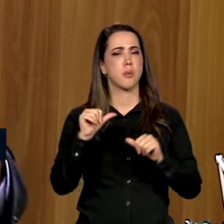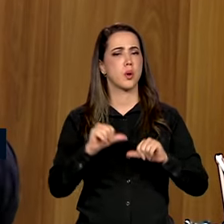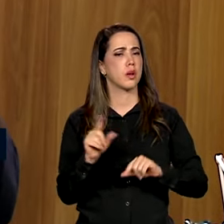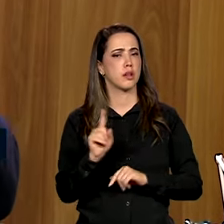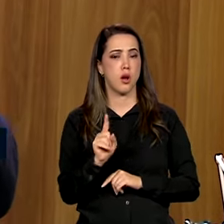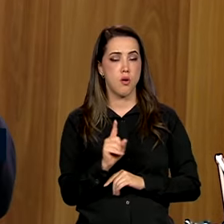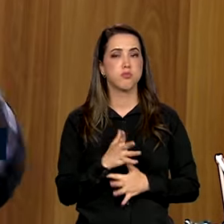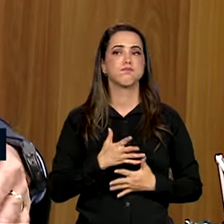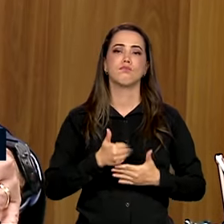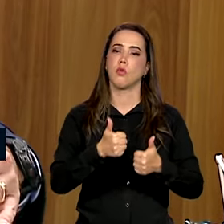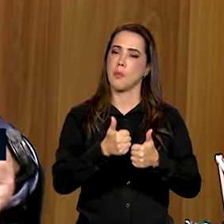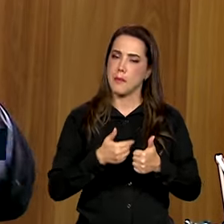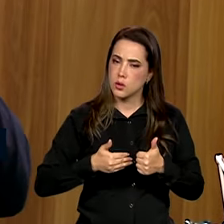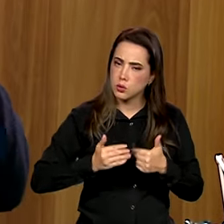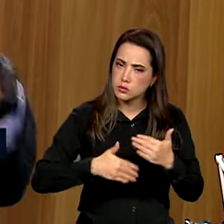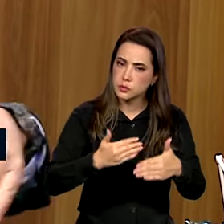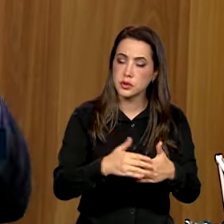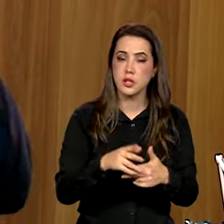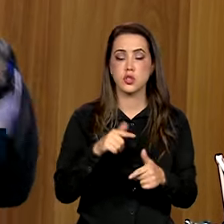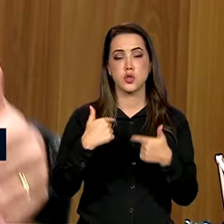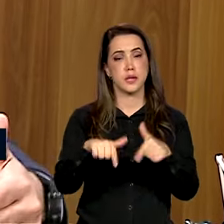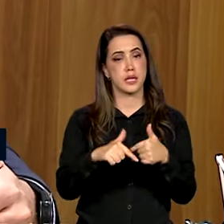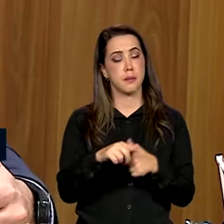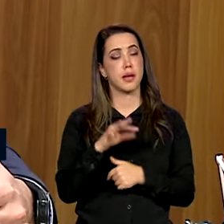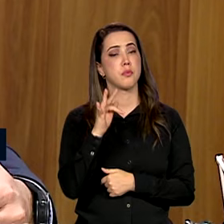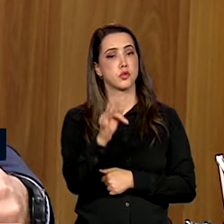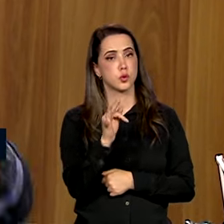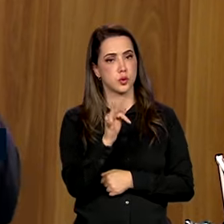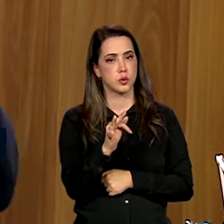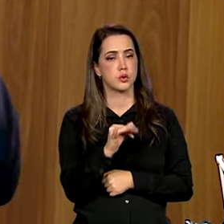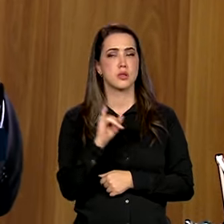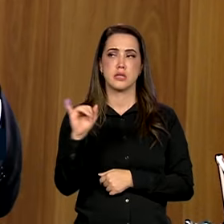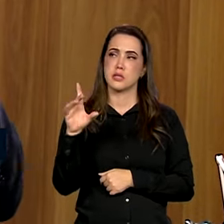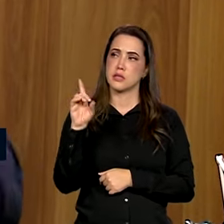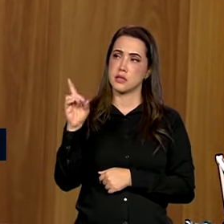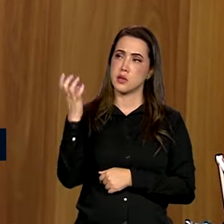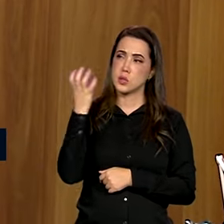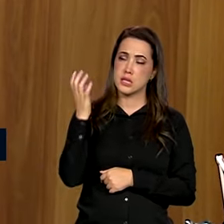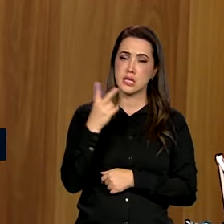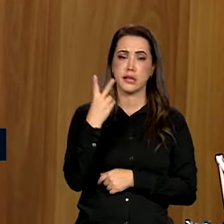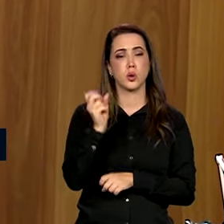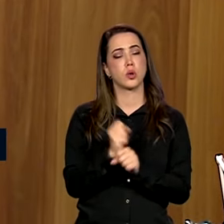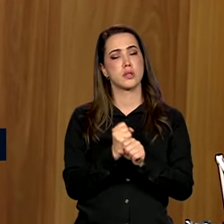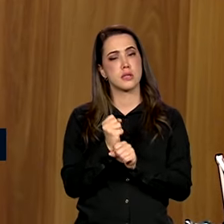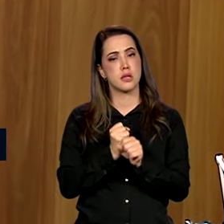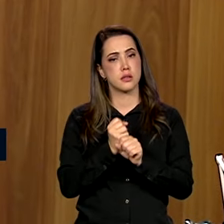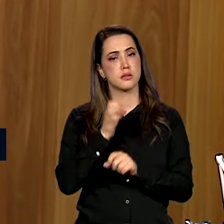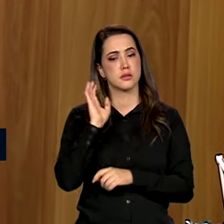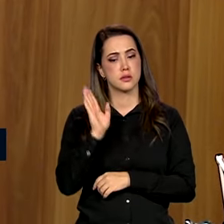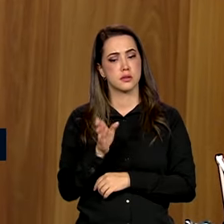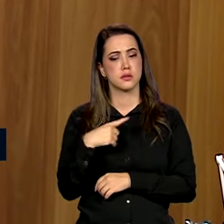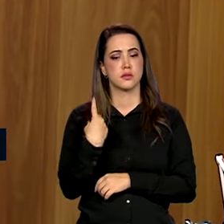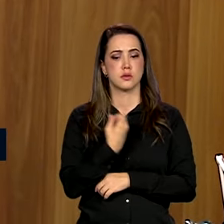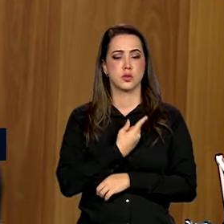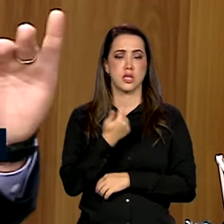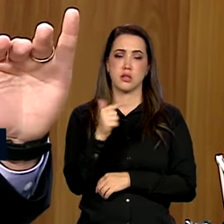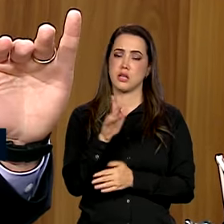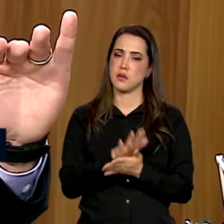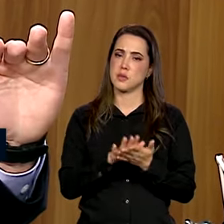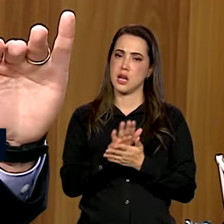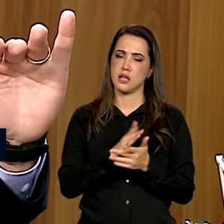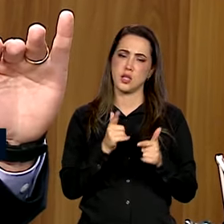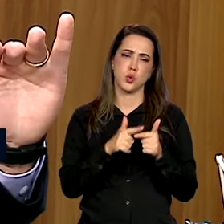e a gente vai trabalhar duro para nos próximos anos e se Deus quiser em dois anos nós já nós já não teremos